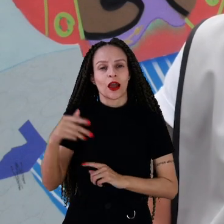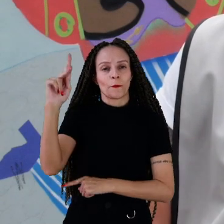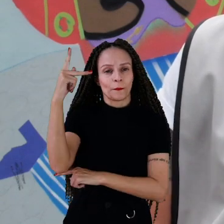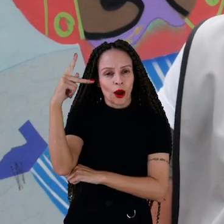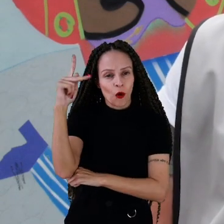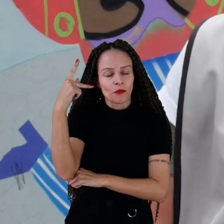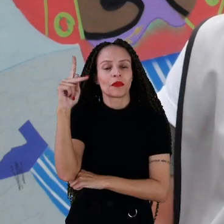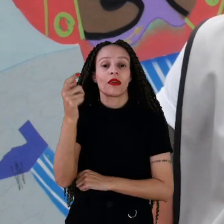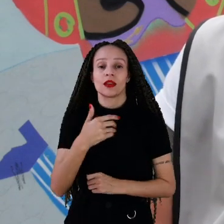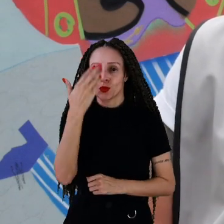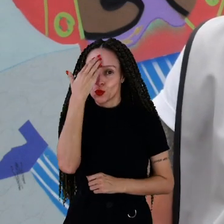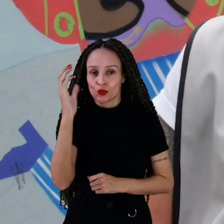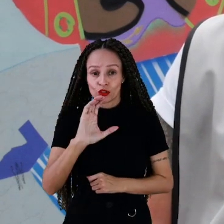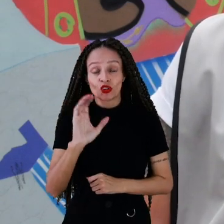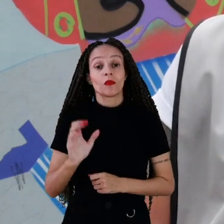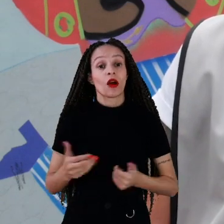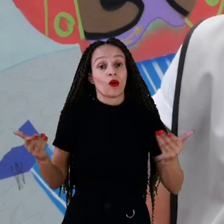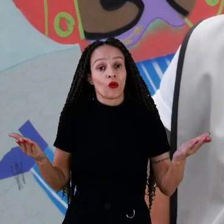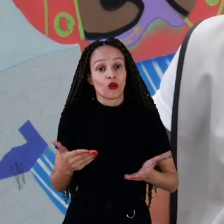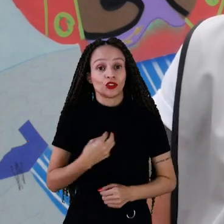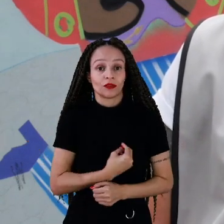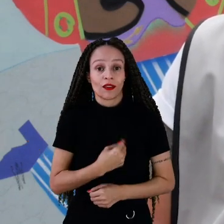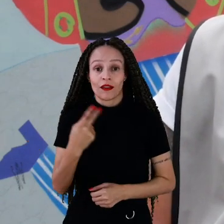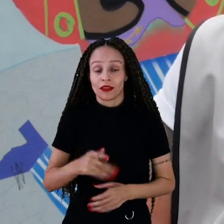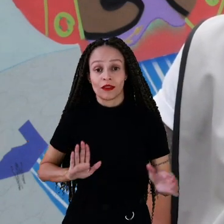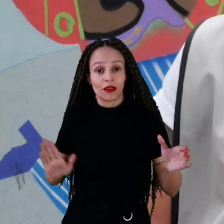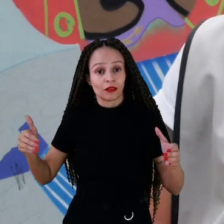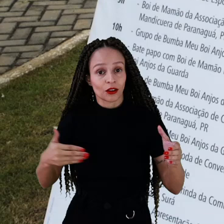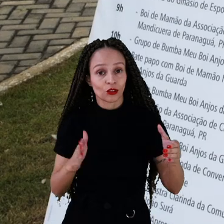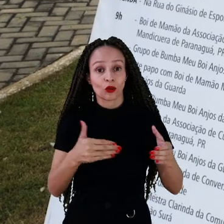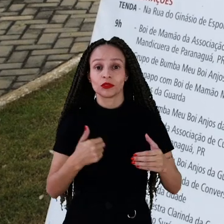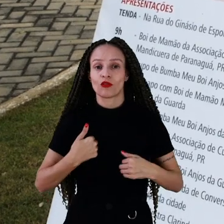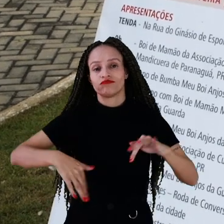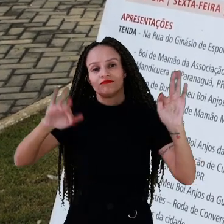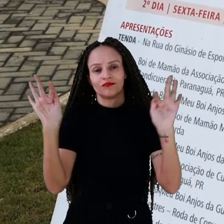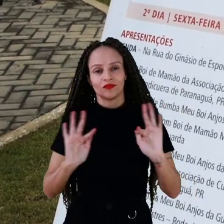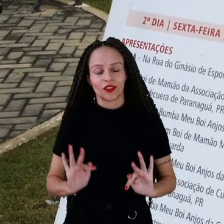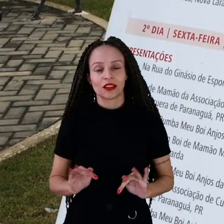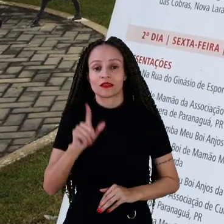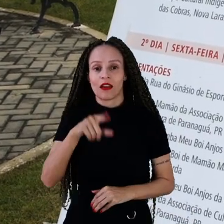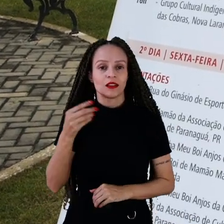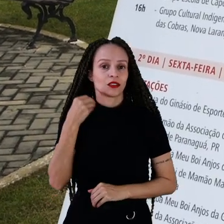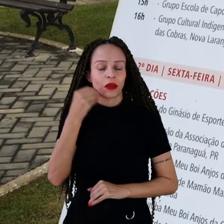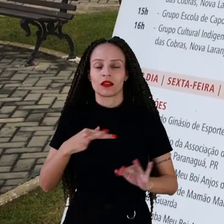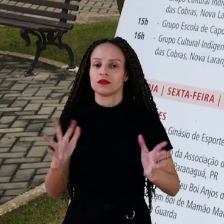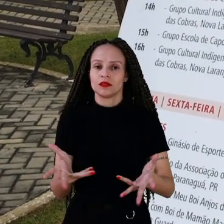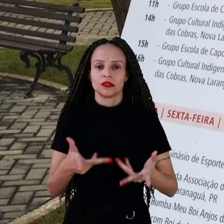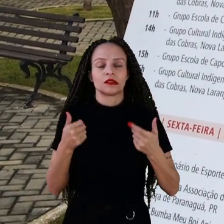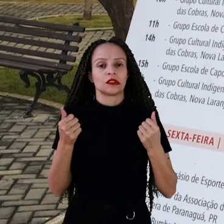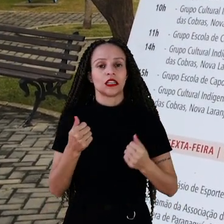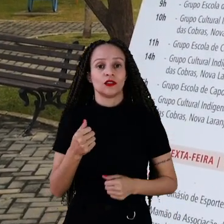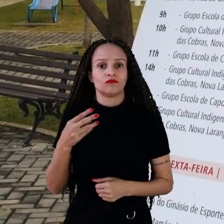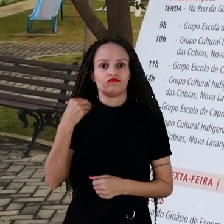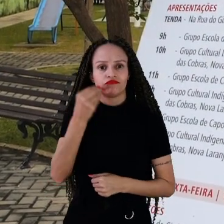então por Palmeira, por Curitiba e hoje a gente está aqui em Adrianópolis e fico sempre muito feliz. É uma experiência